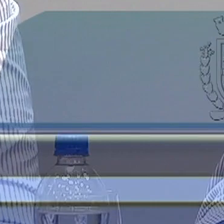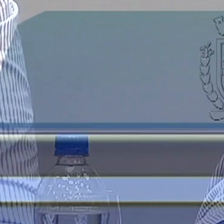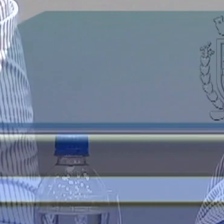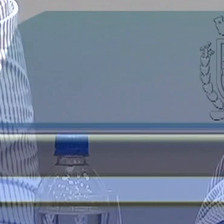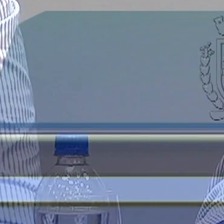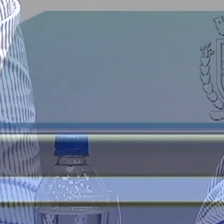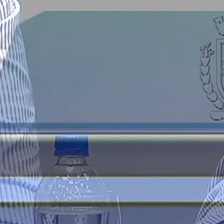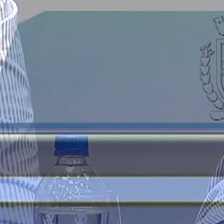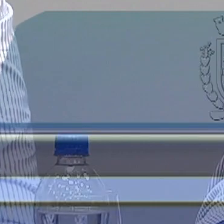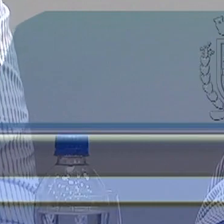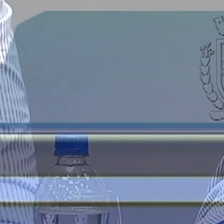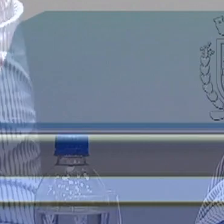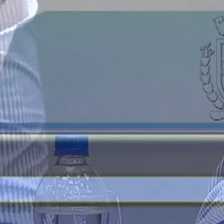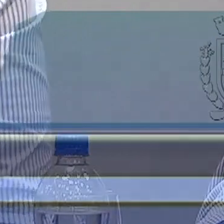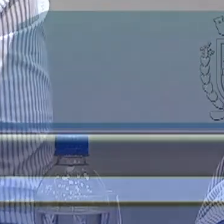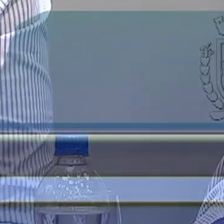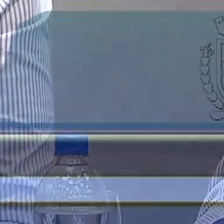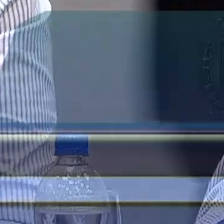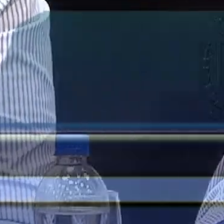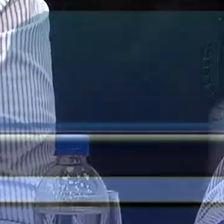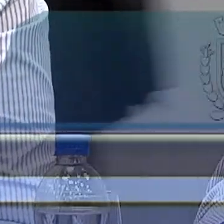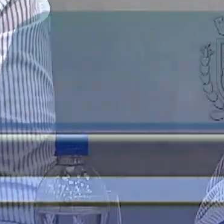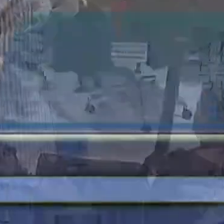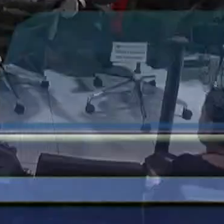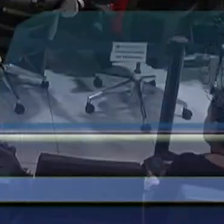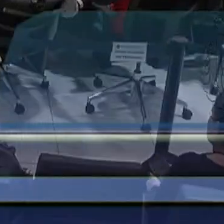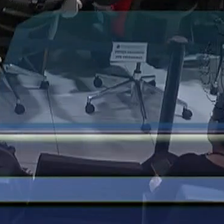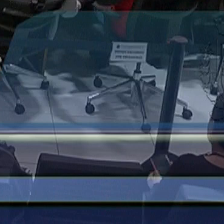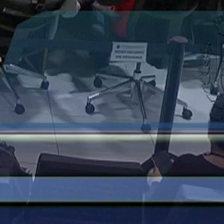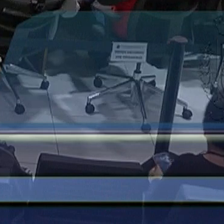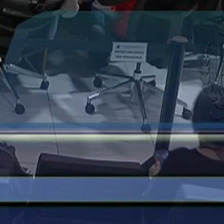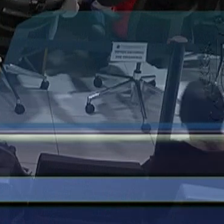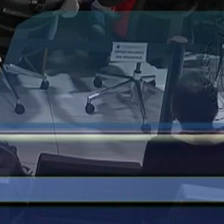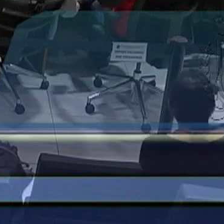Ingressamos então na votação da ordem do dia.